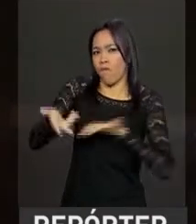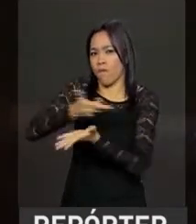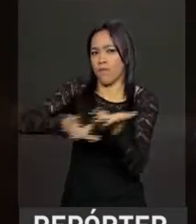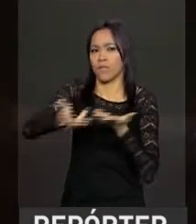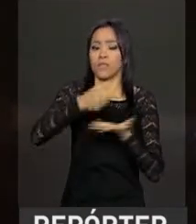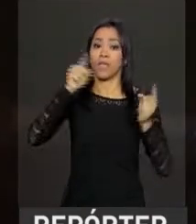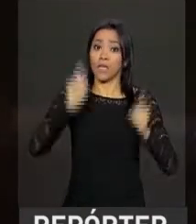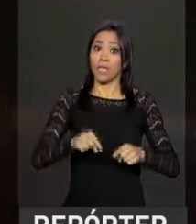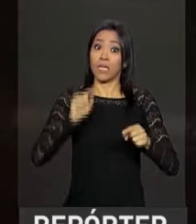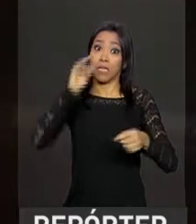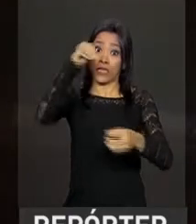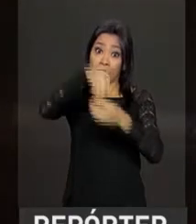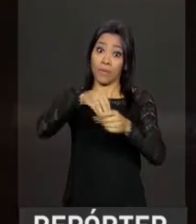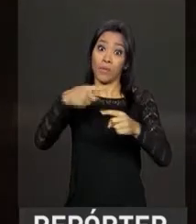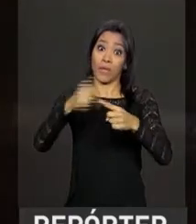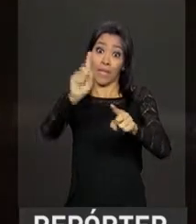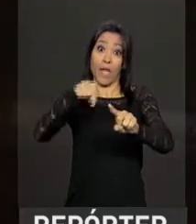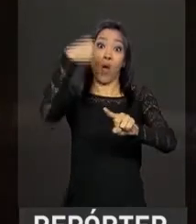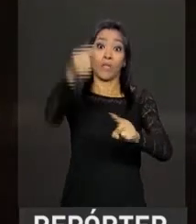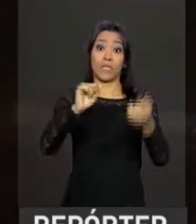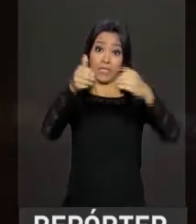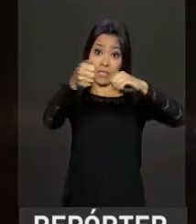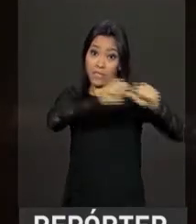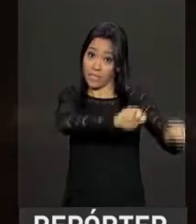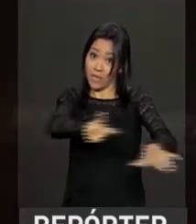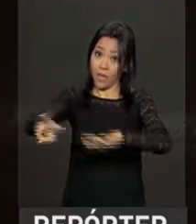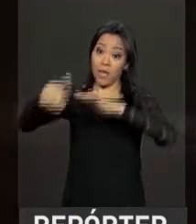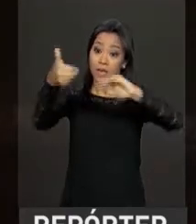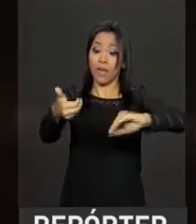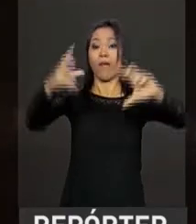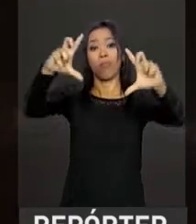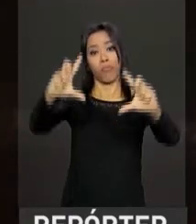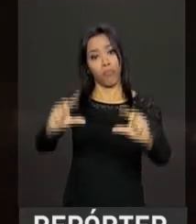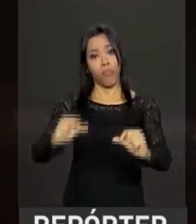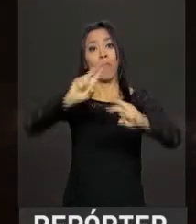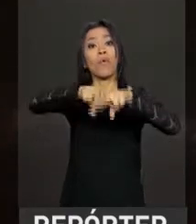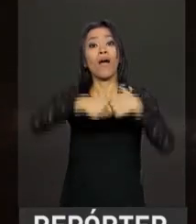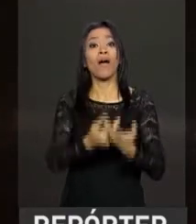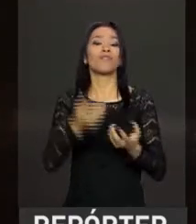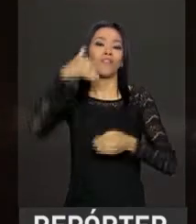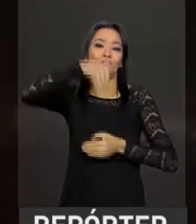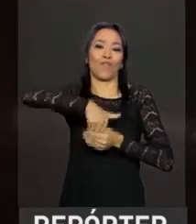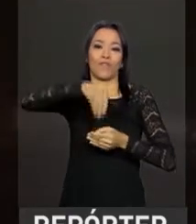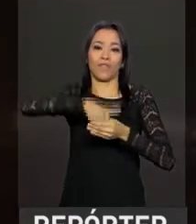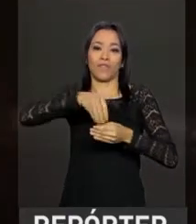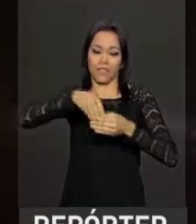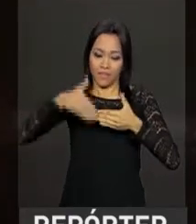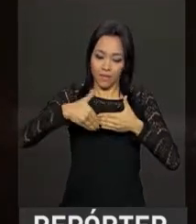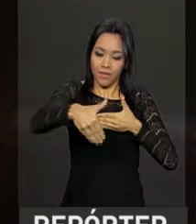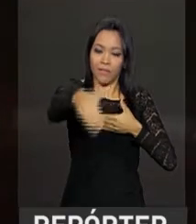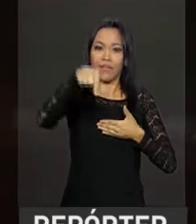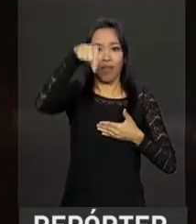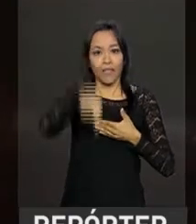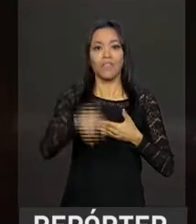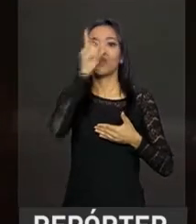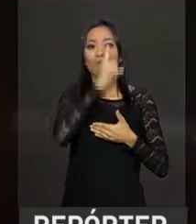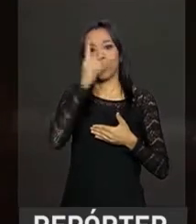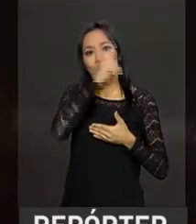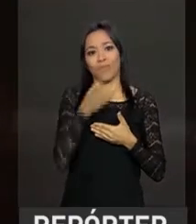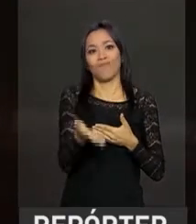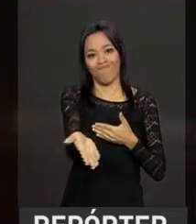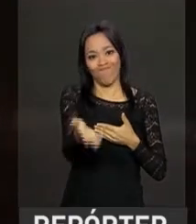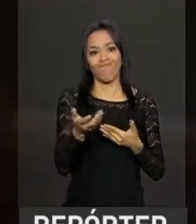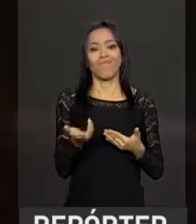no congresso termina na semana que vem como o primeiro turno das eleições municipais que ocorrem neste domingo com boa